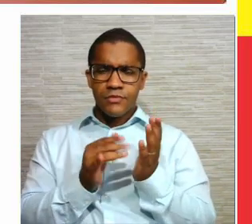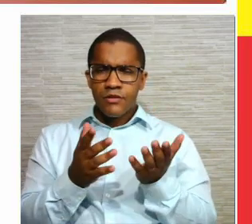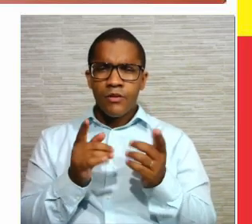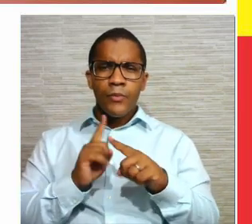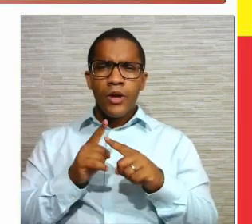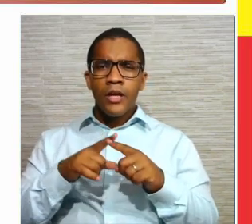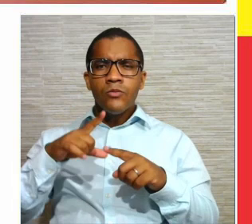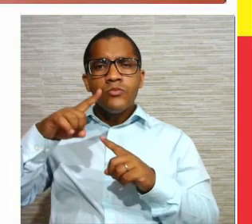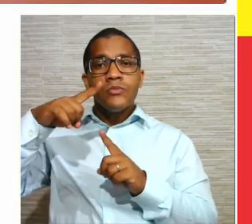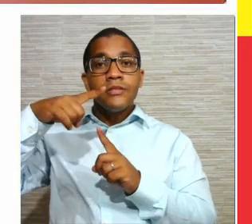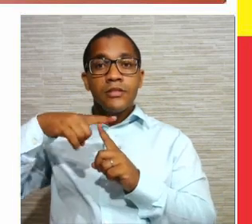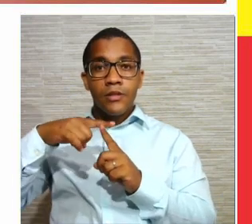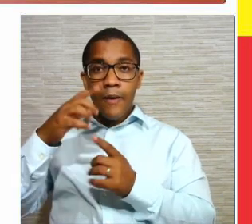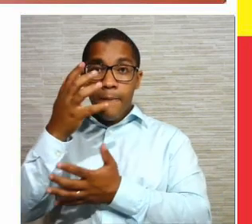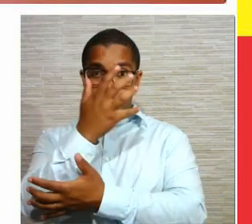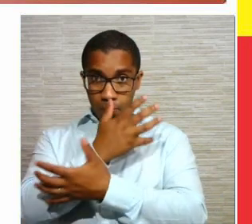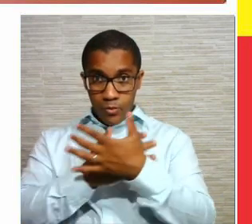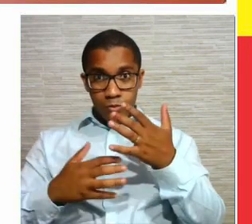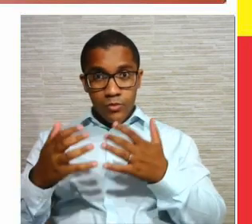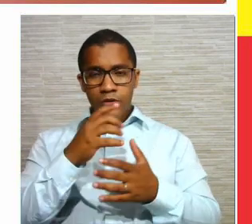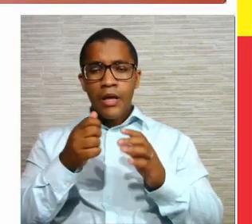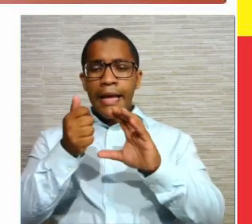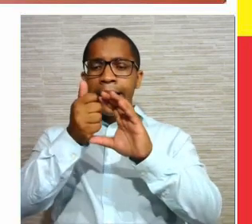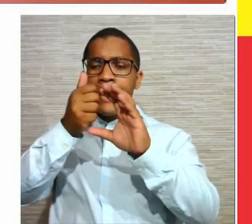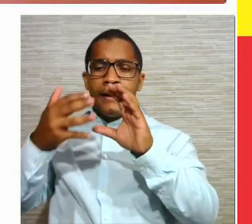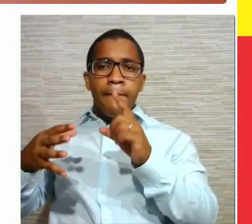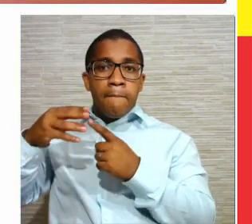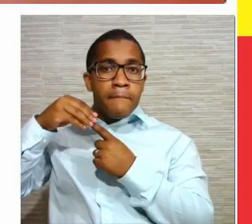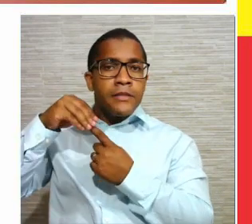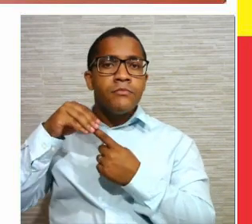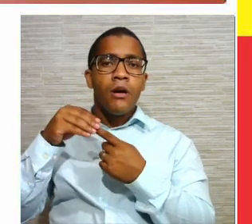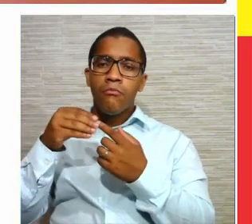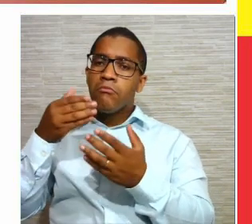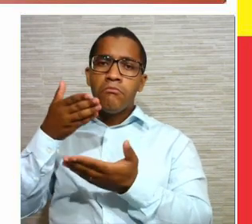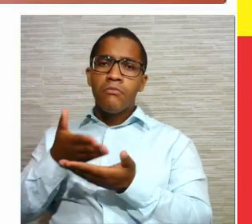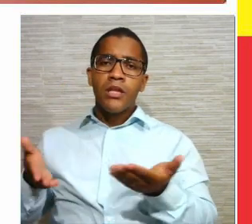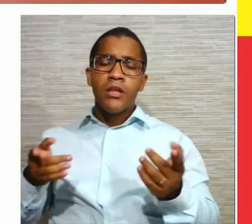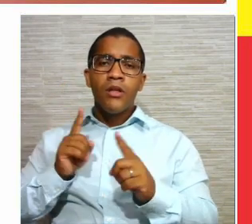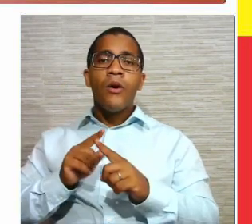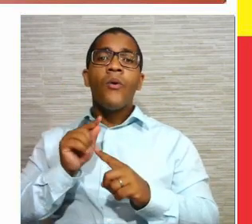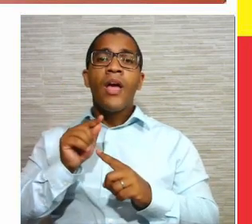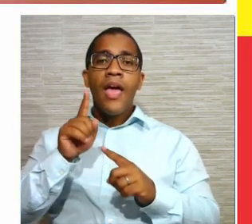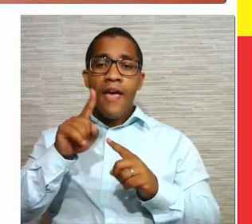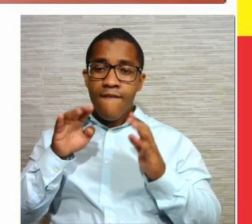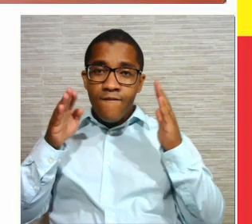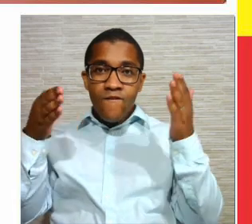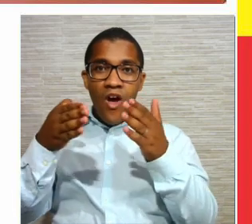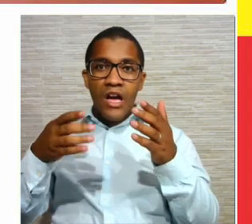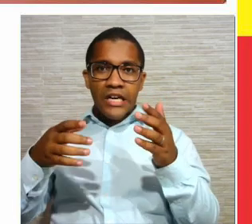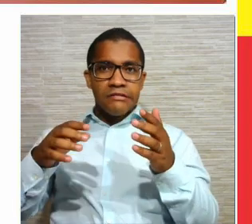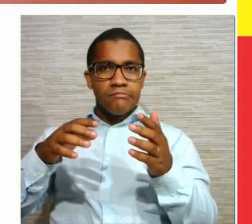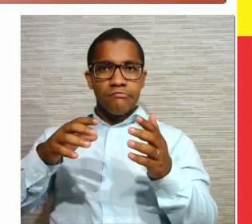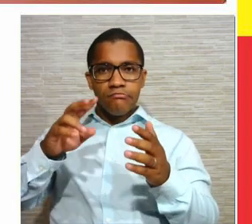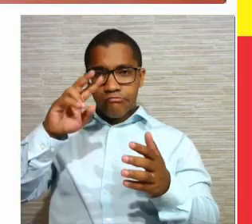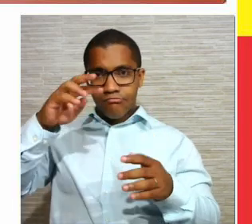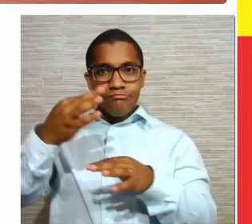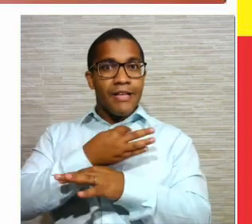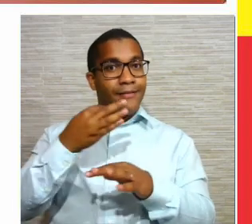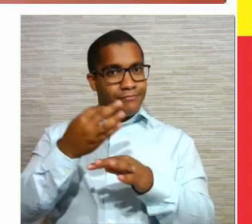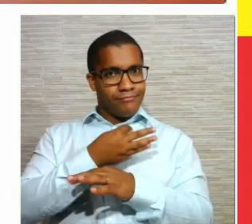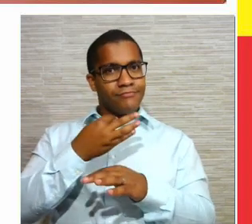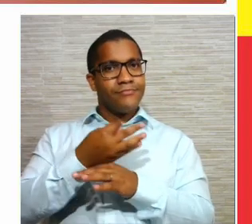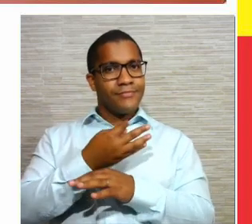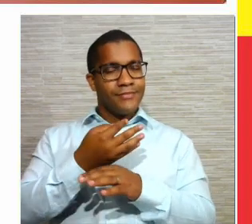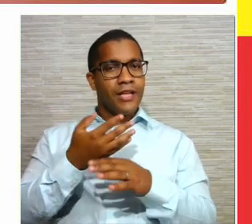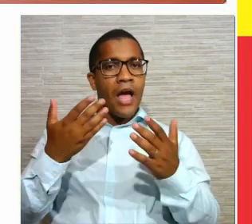esse estilo musical havia perdido a sua característica principal, que era a rebeldia. Alguns críticos até falam